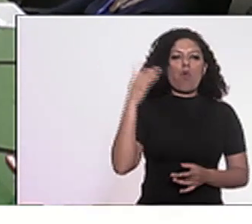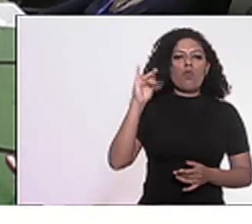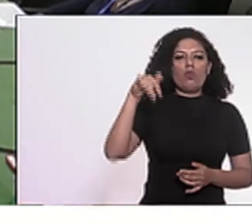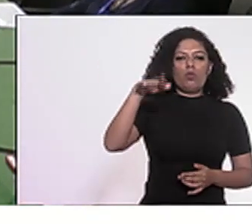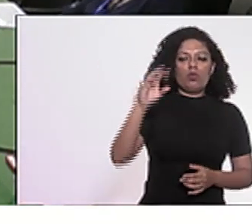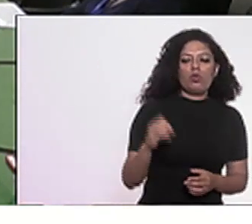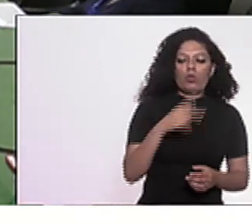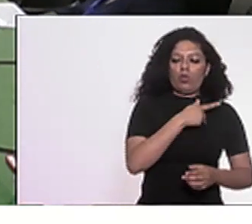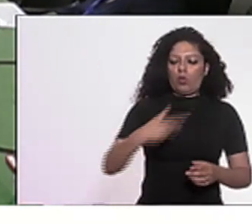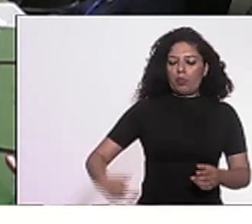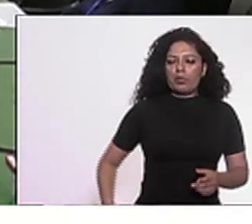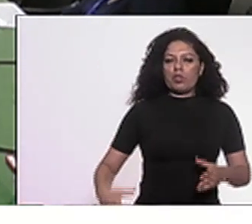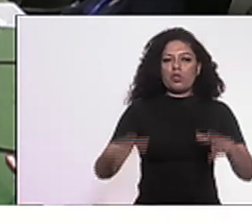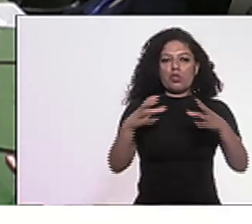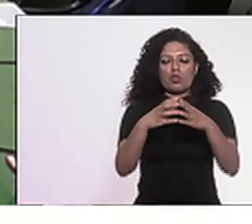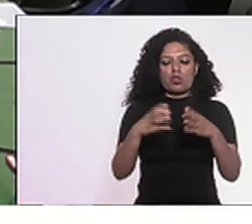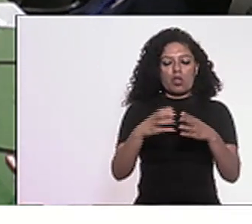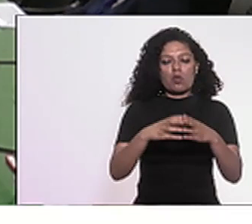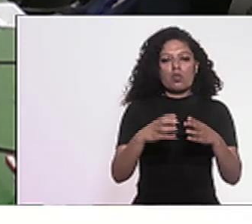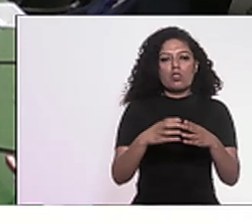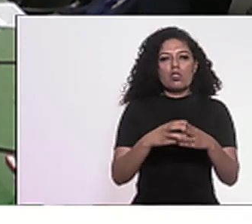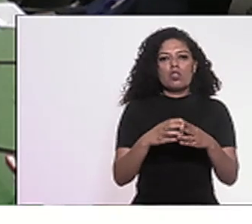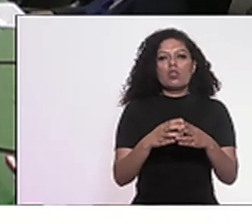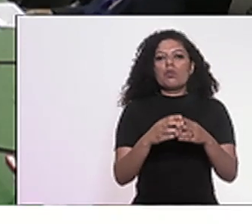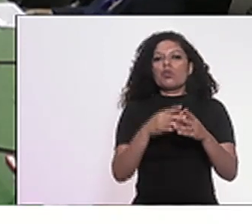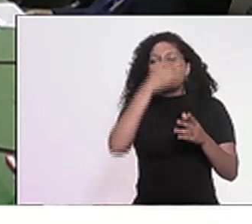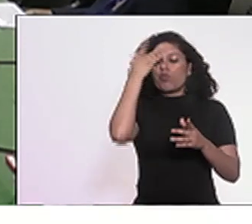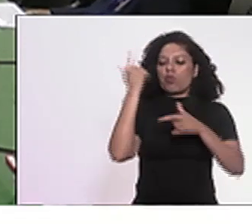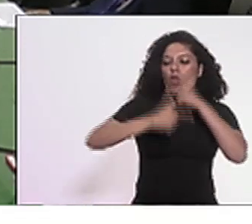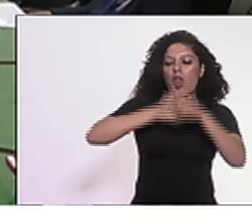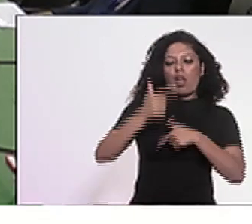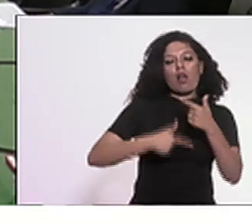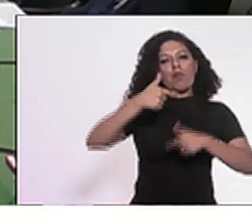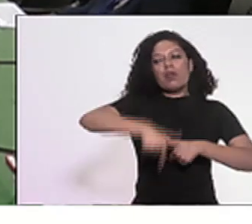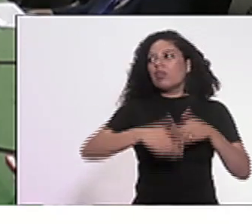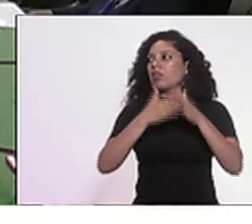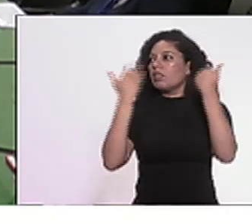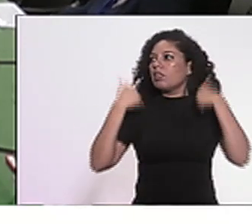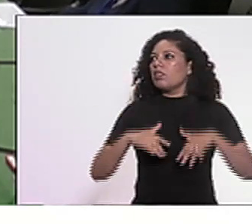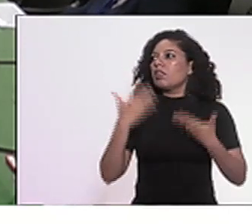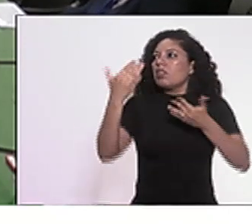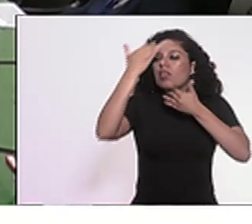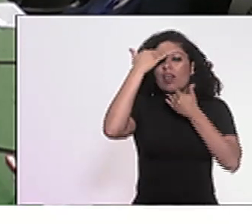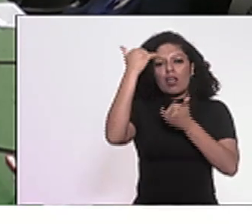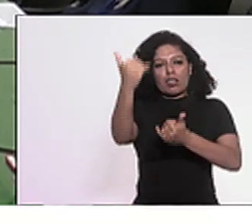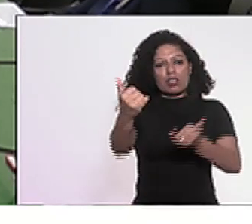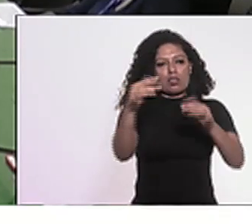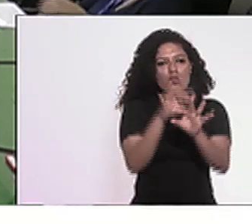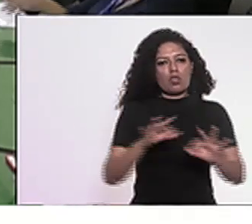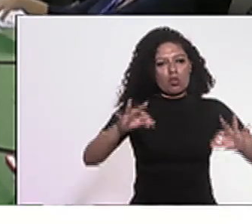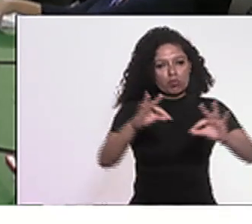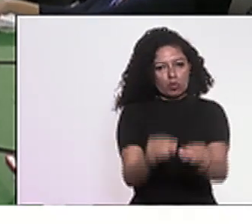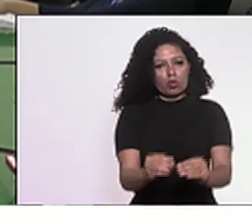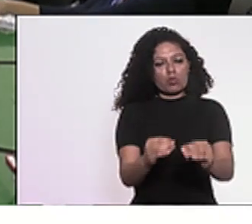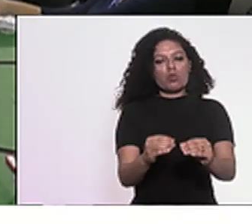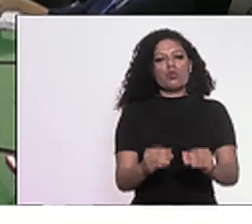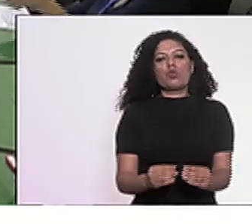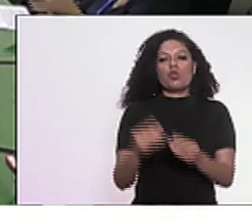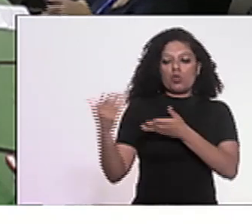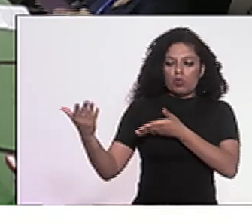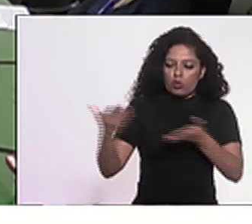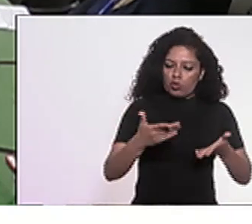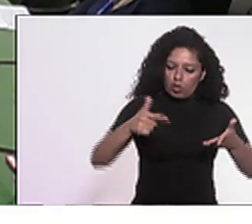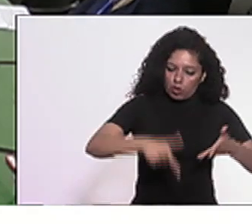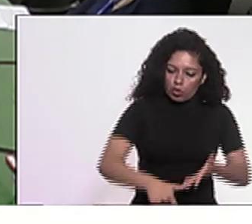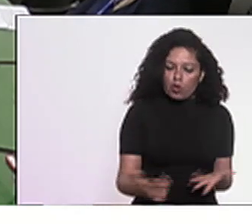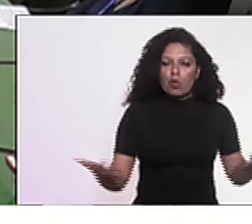presidente da Comissão de Servidores Públicos da Alerj. Quero agradecer a todos pela presença no